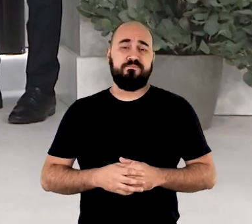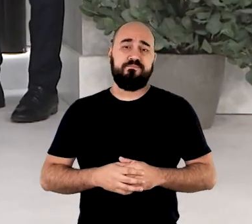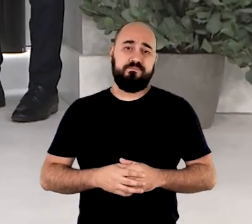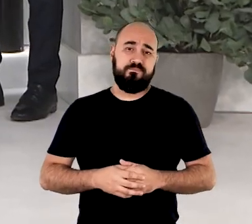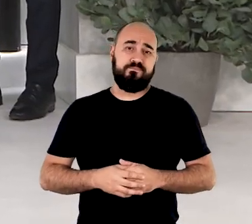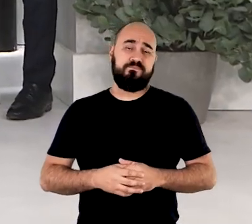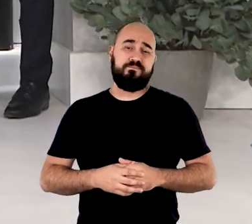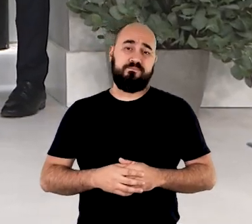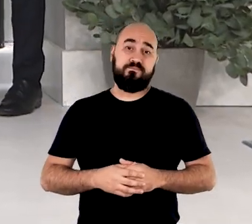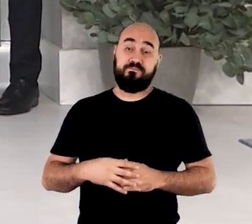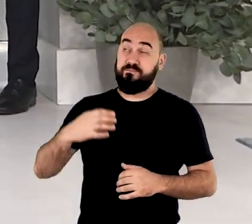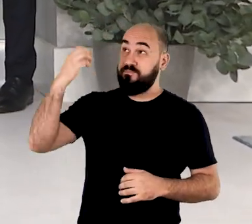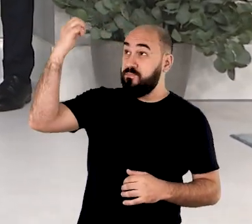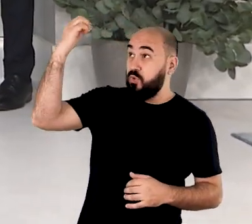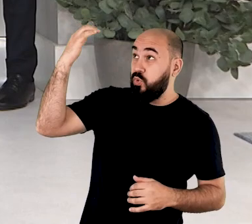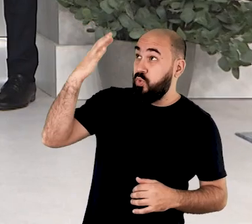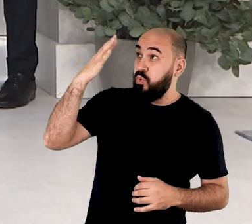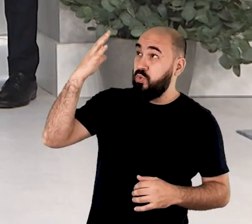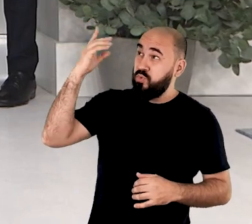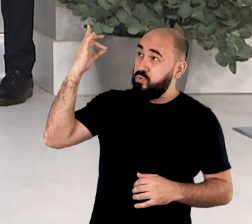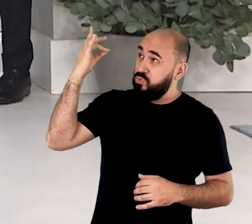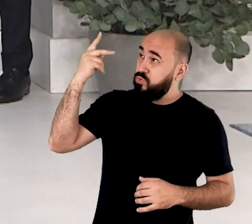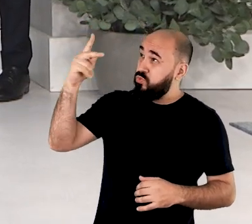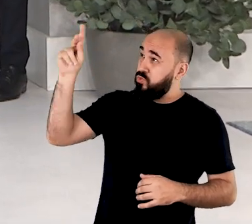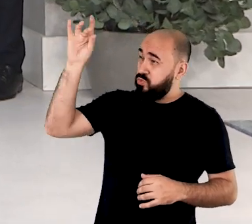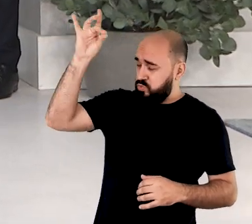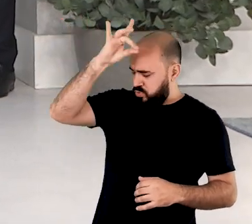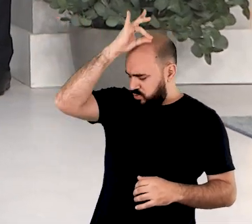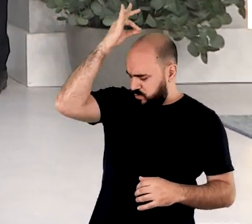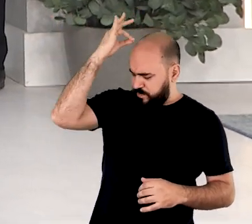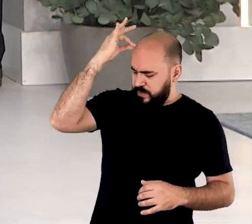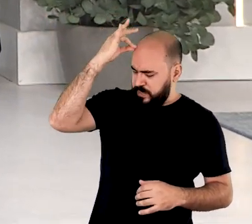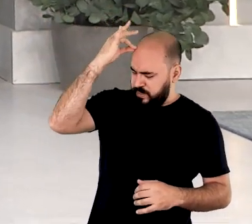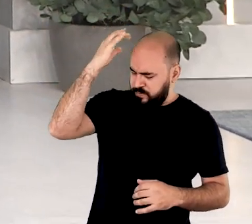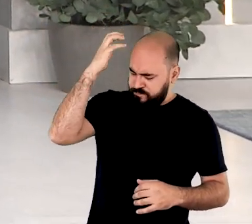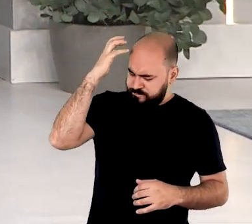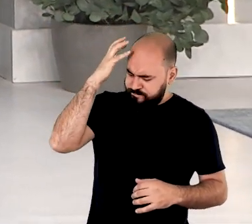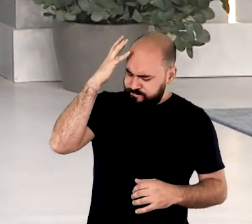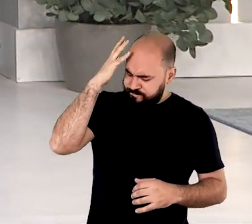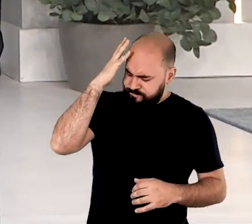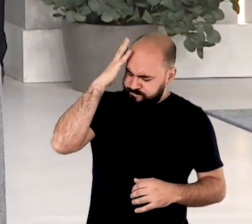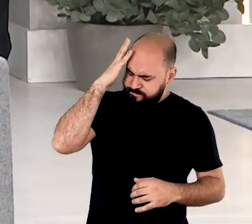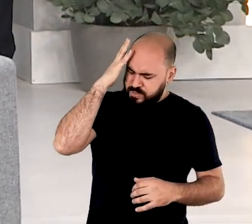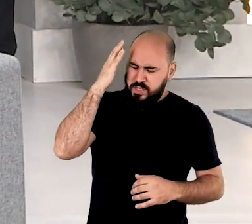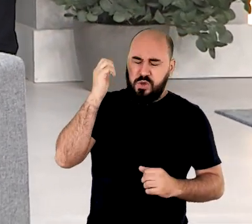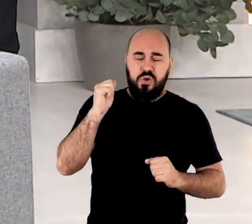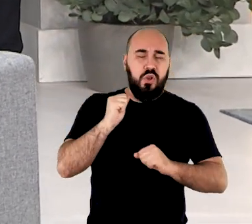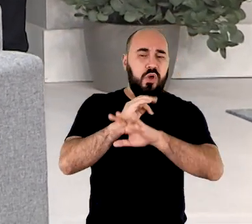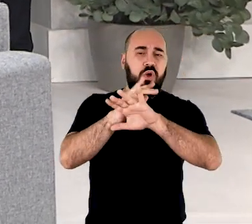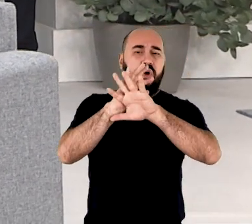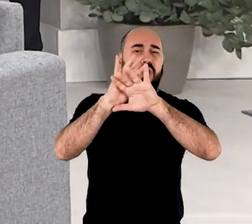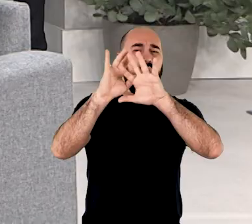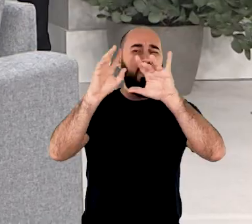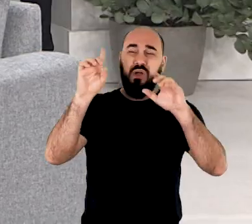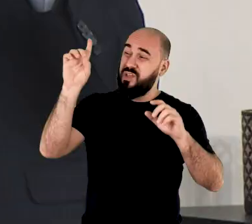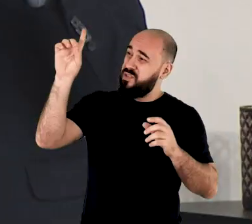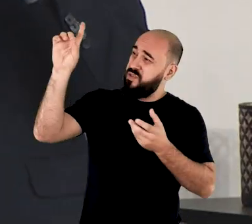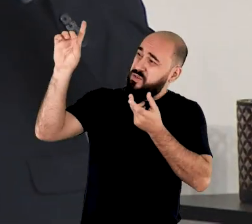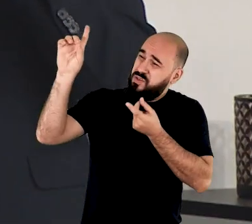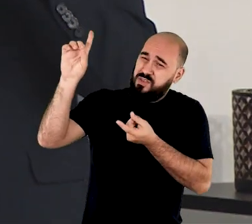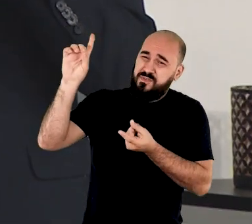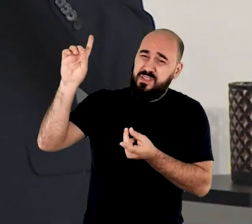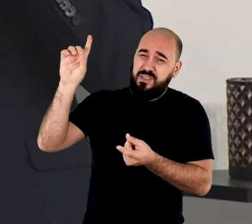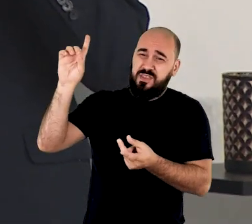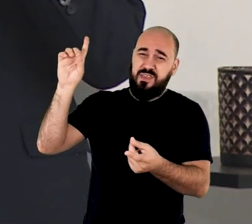Restaurador. A luz do teu Espírito, a glória do infinito, me